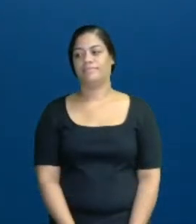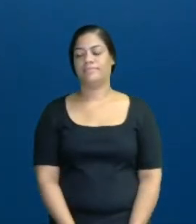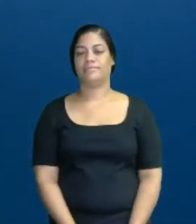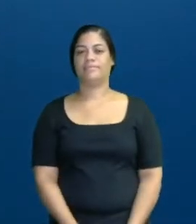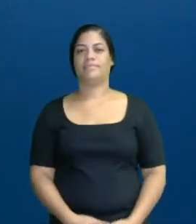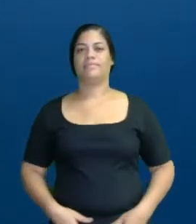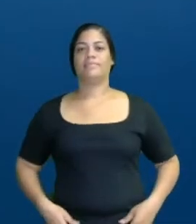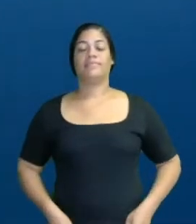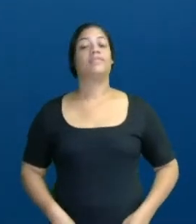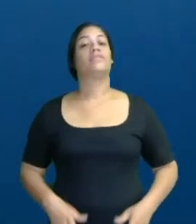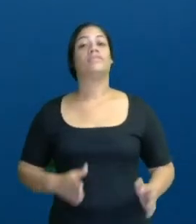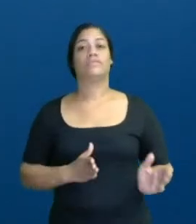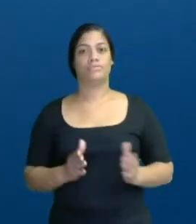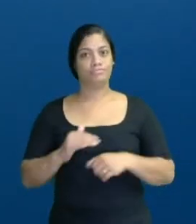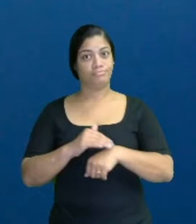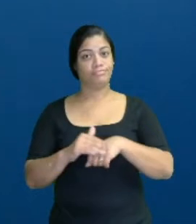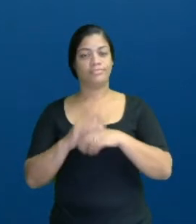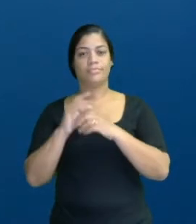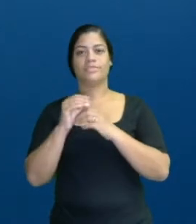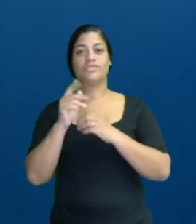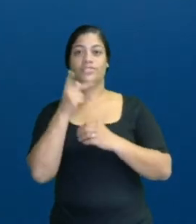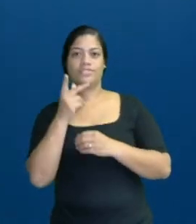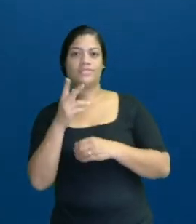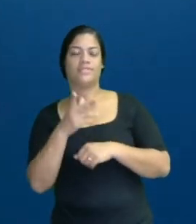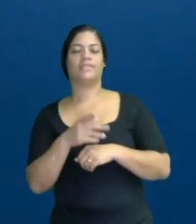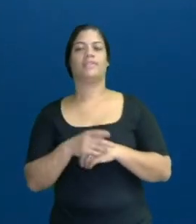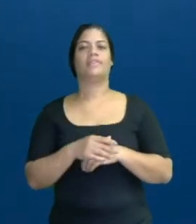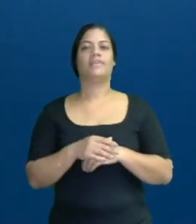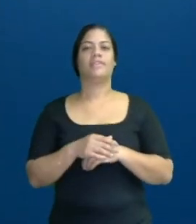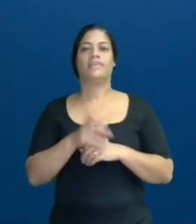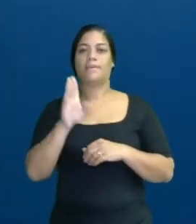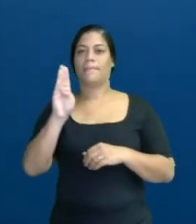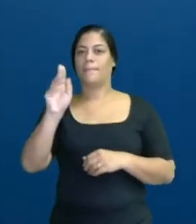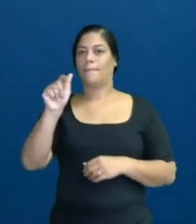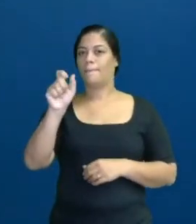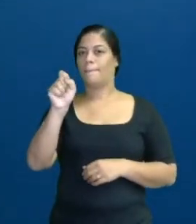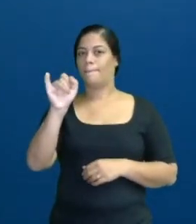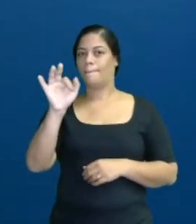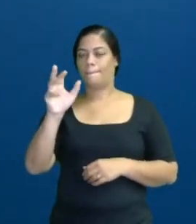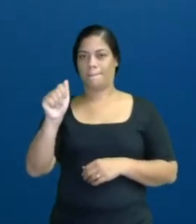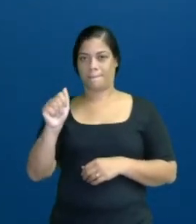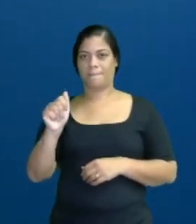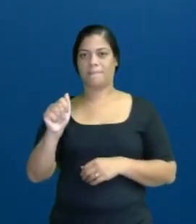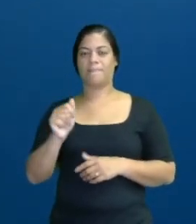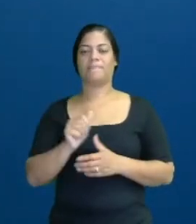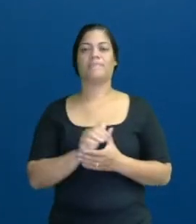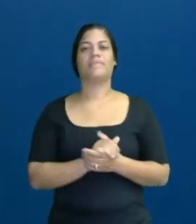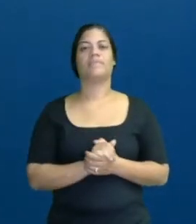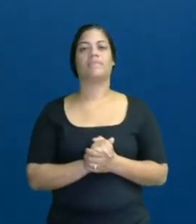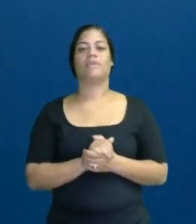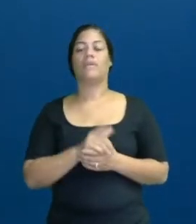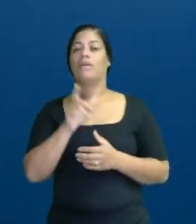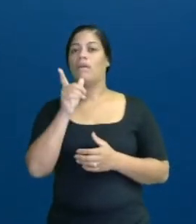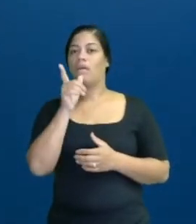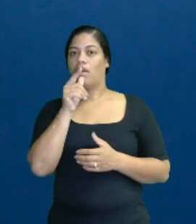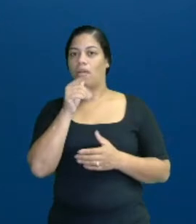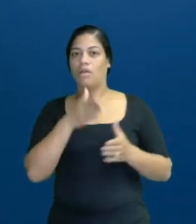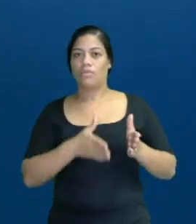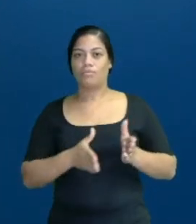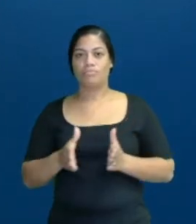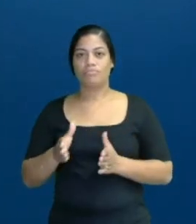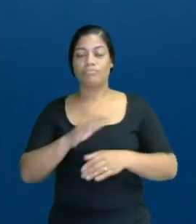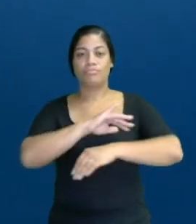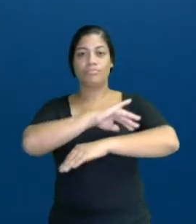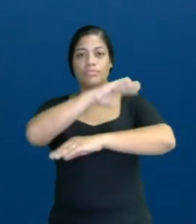Quando a gente fala sobre bacia hidrográfica, a gente lembra que existem dois tipos de rio, os rios de planalto e os rios